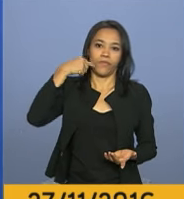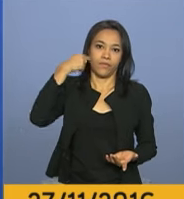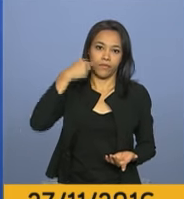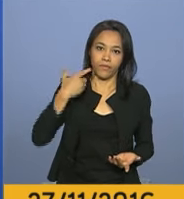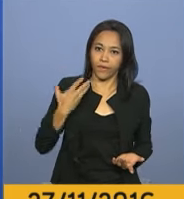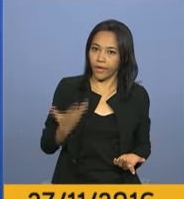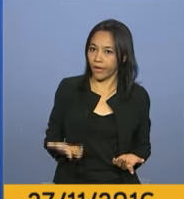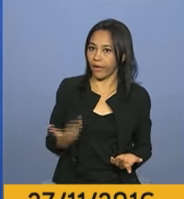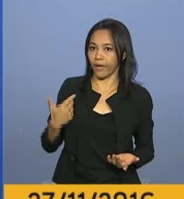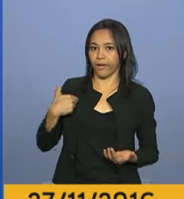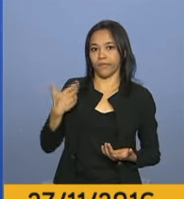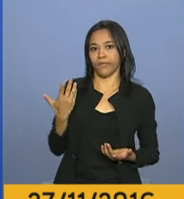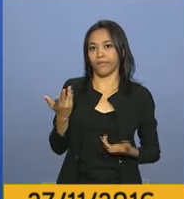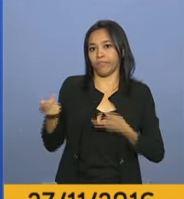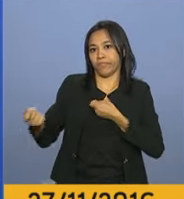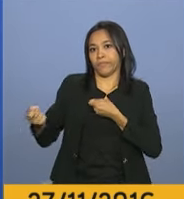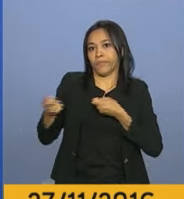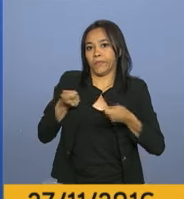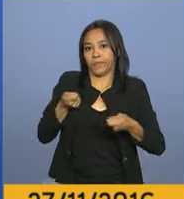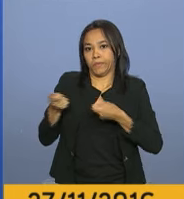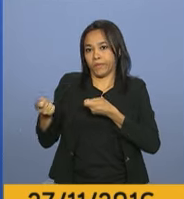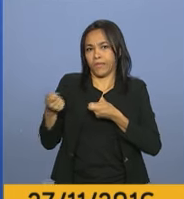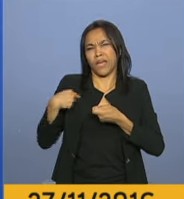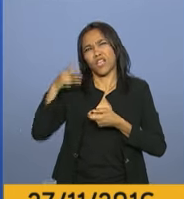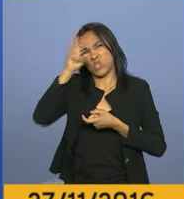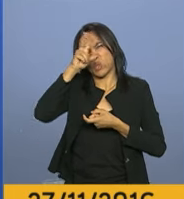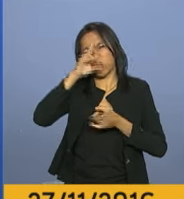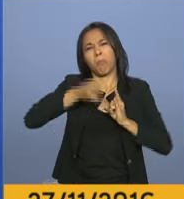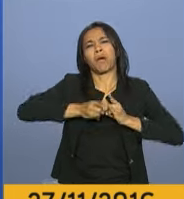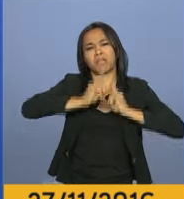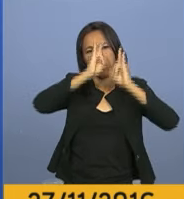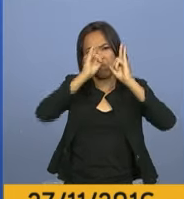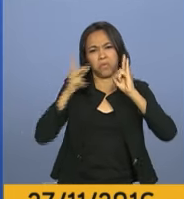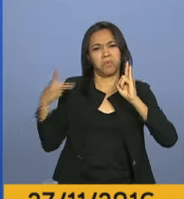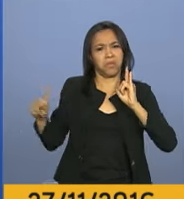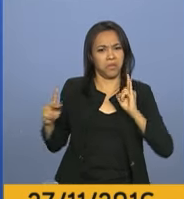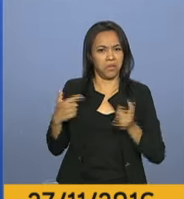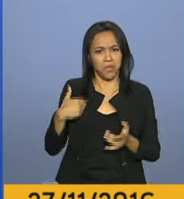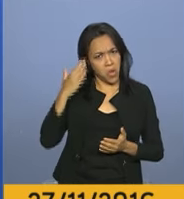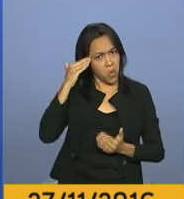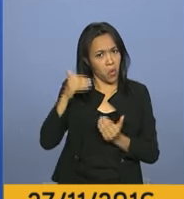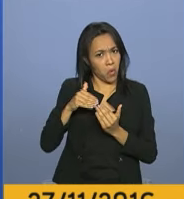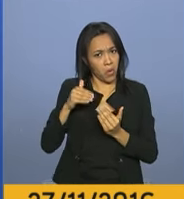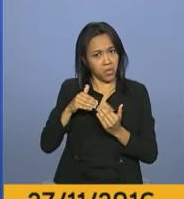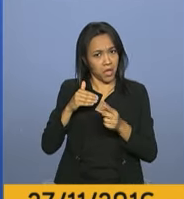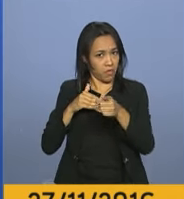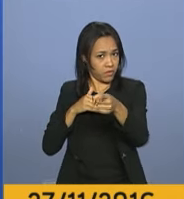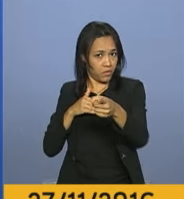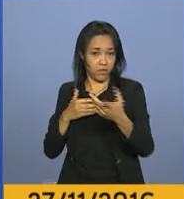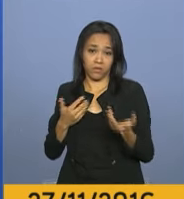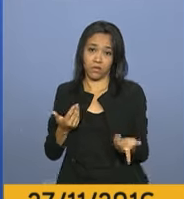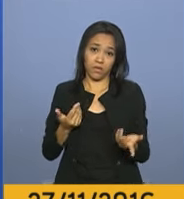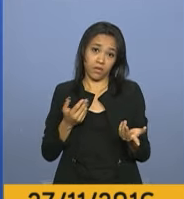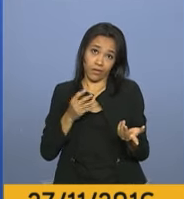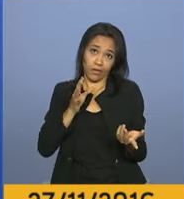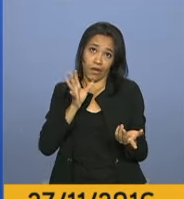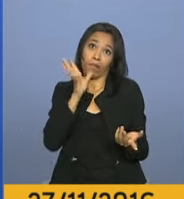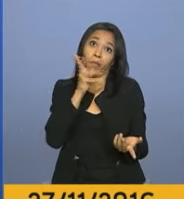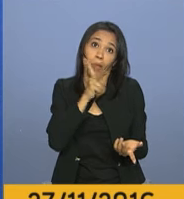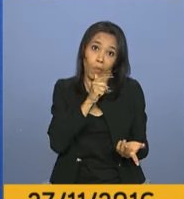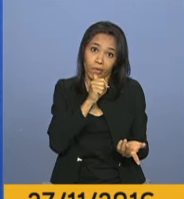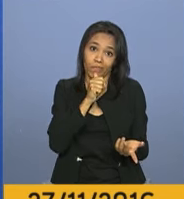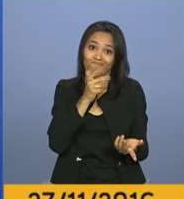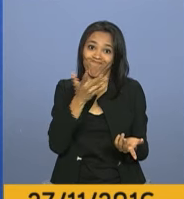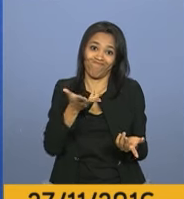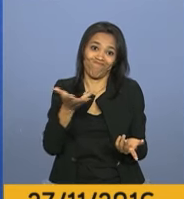uma causa, né? Que era a história do apartamento, etc. Eu sou obrigado a concordar com a senhora que realmente a demora não foi